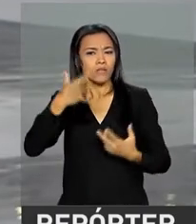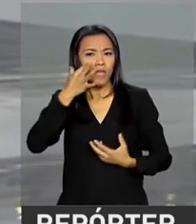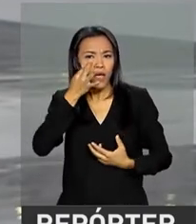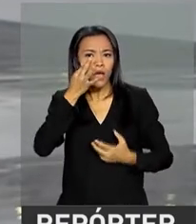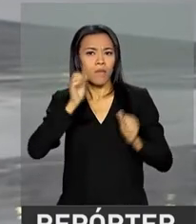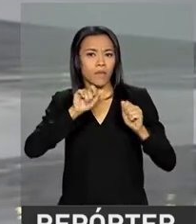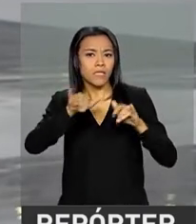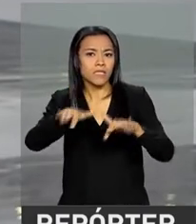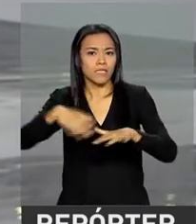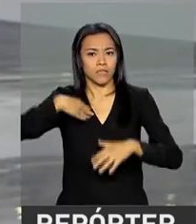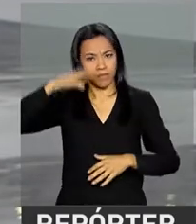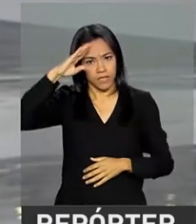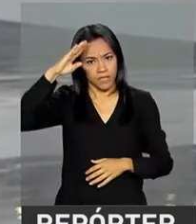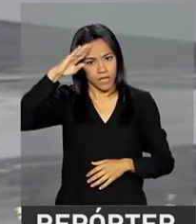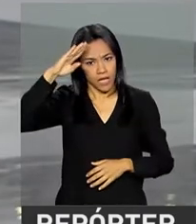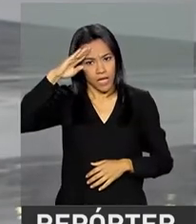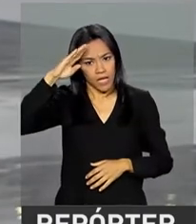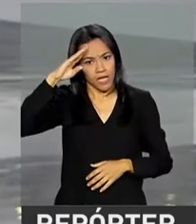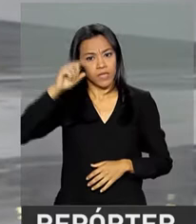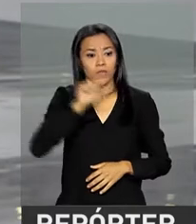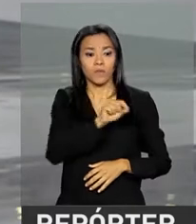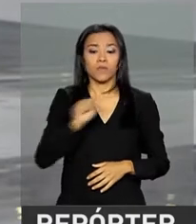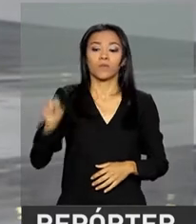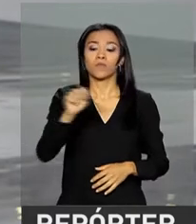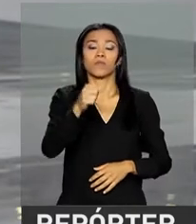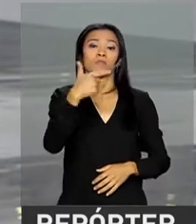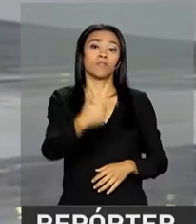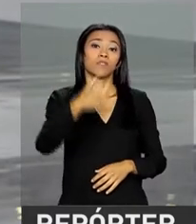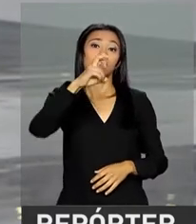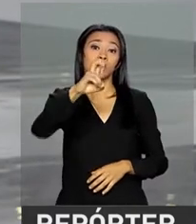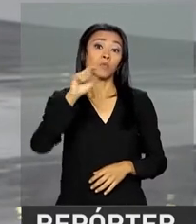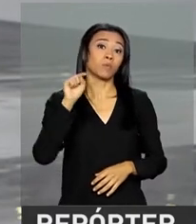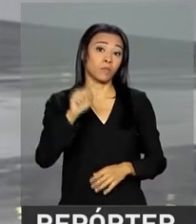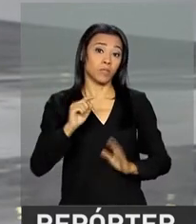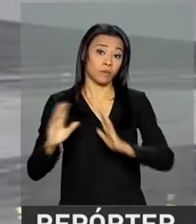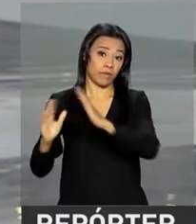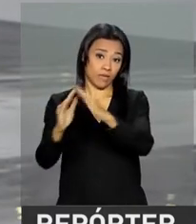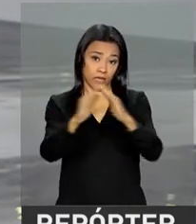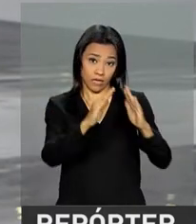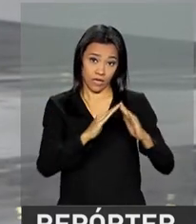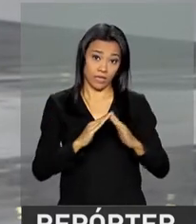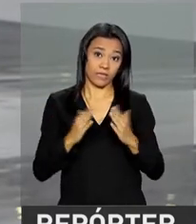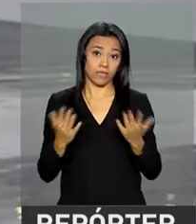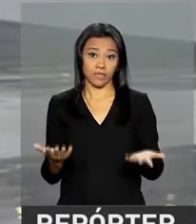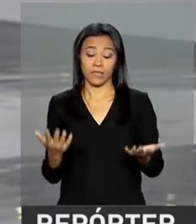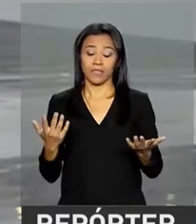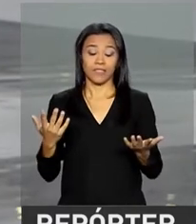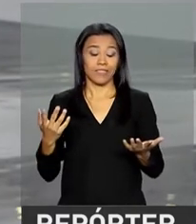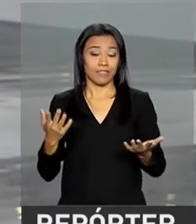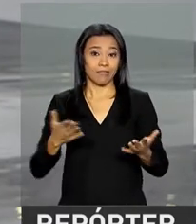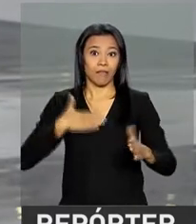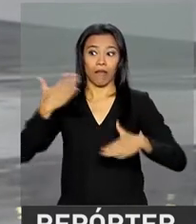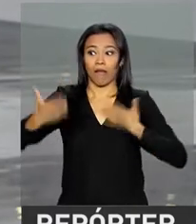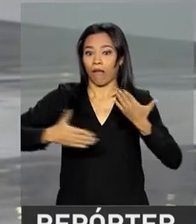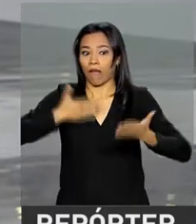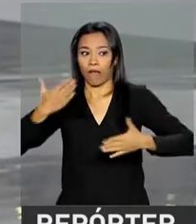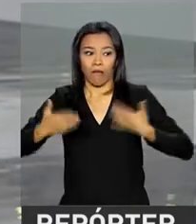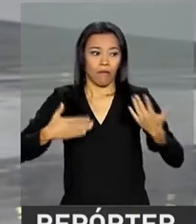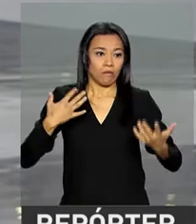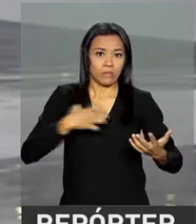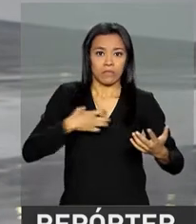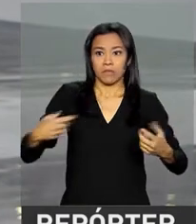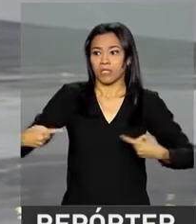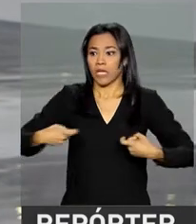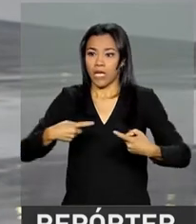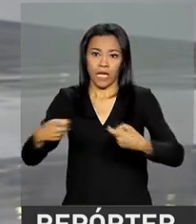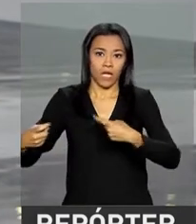25 mil e os 25 mil domicílios da rocinha não estão mais convivendo com o clima de de guerra entre